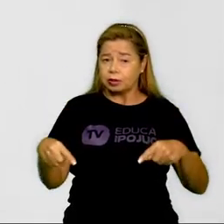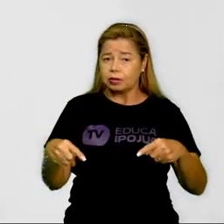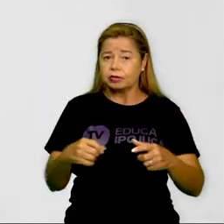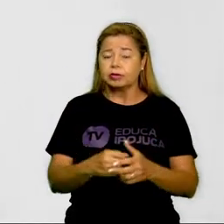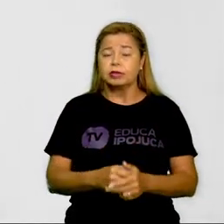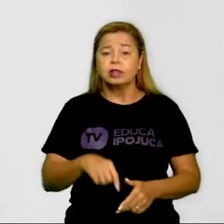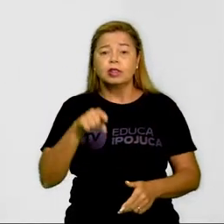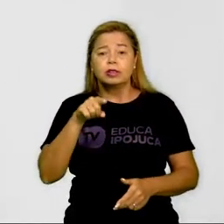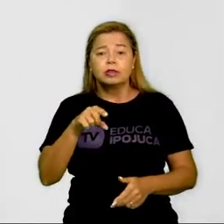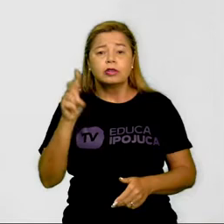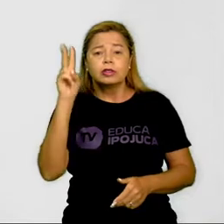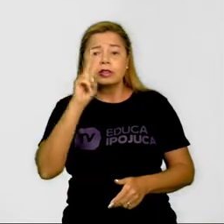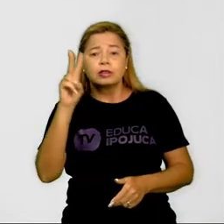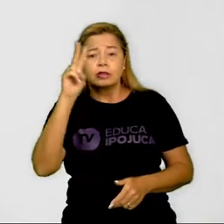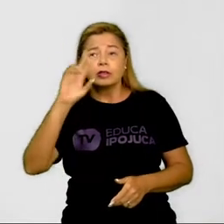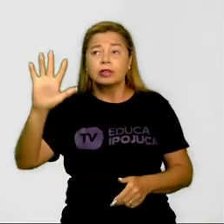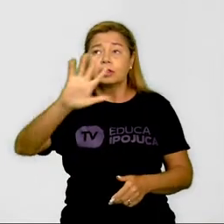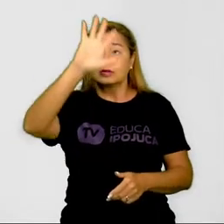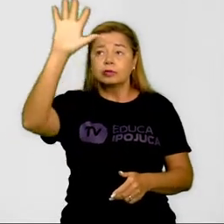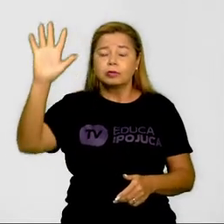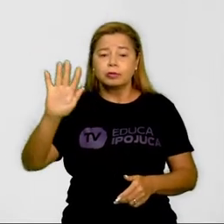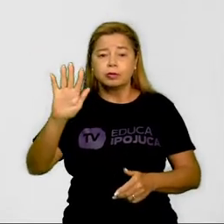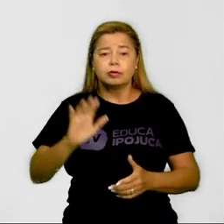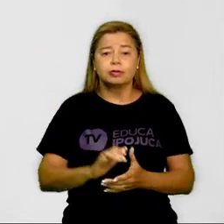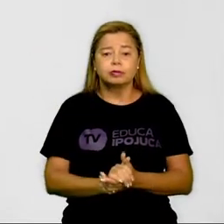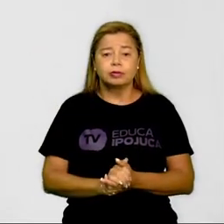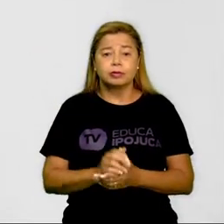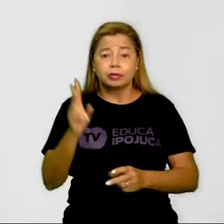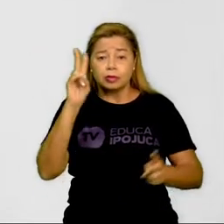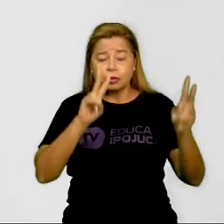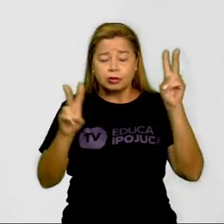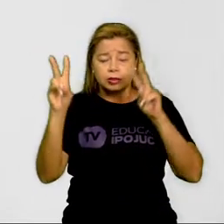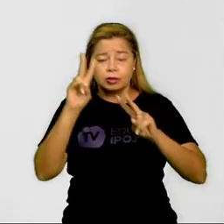visualizando nesse mapa aí. Olha bem.